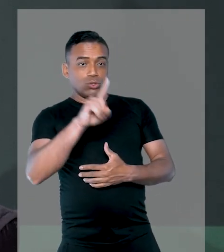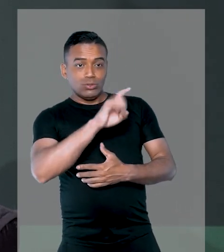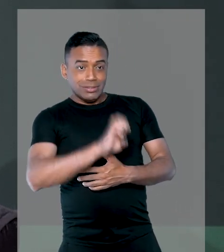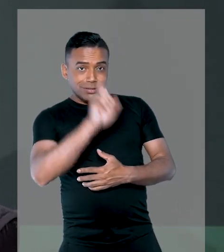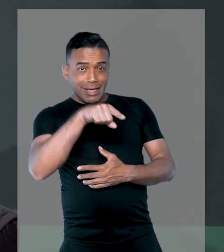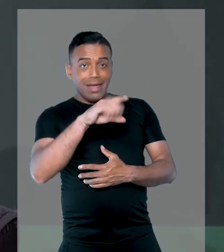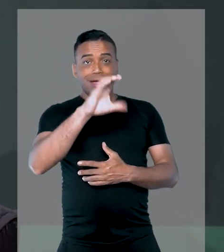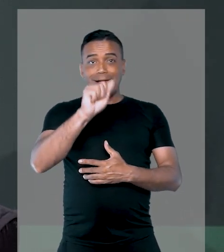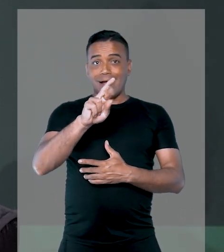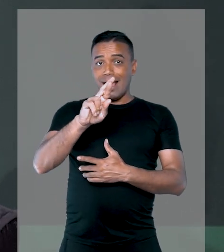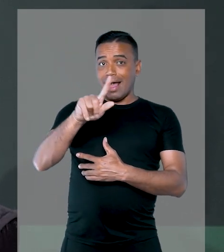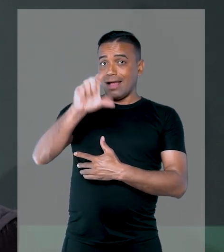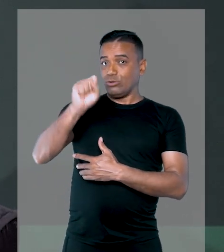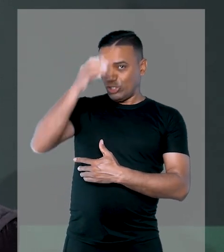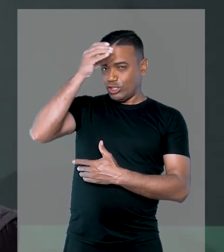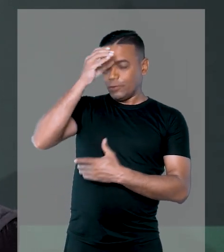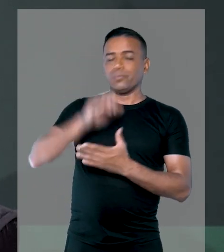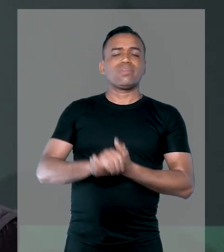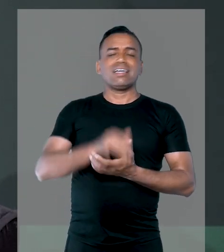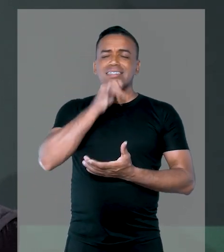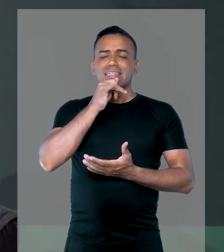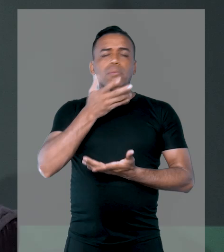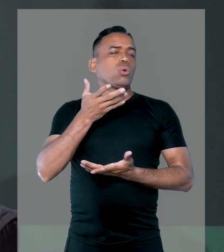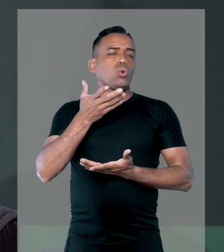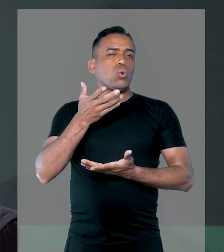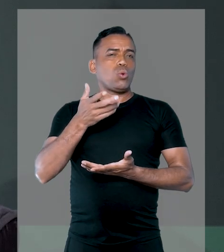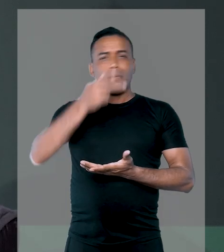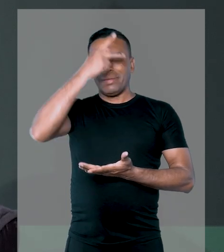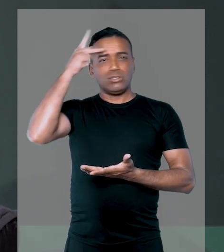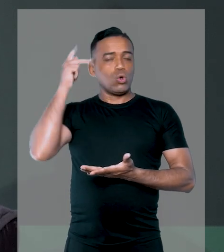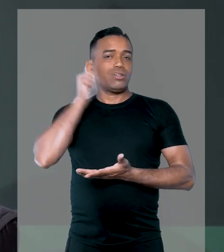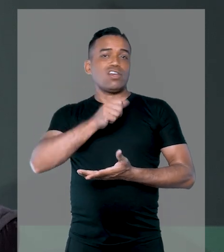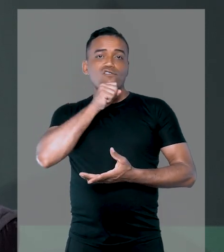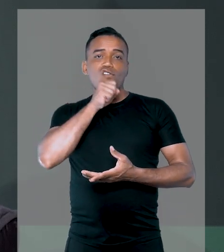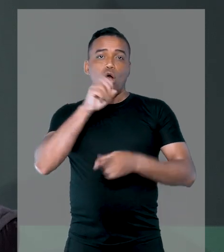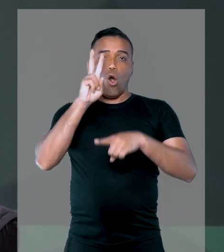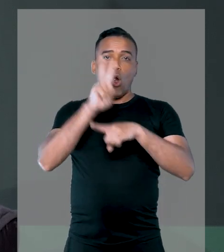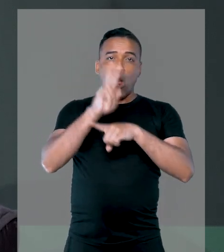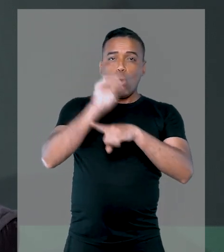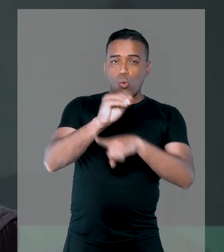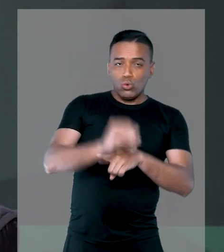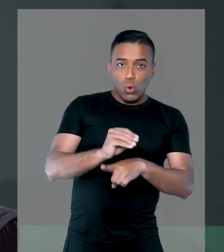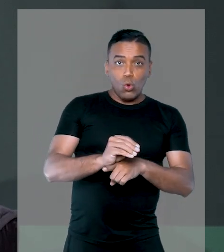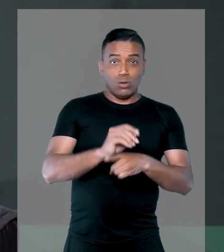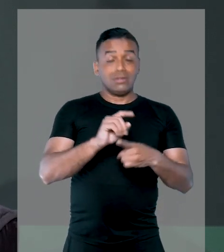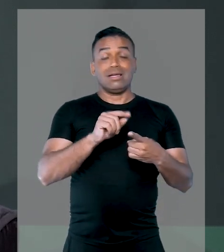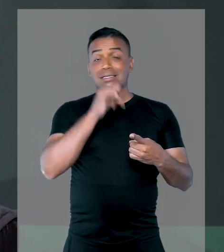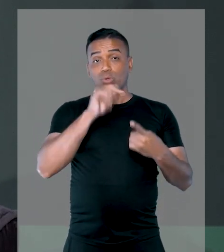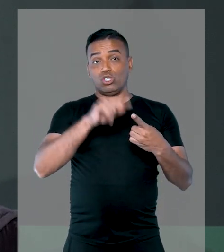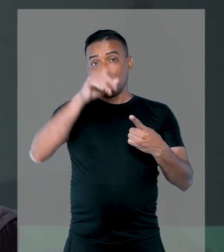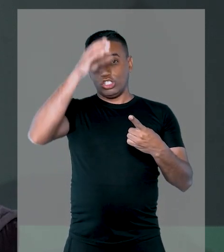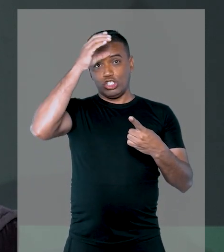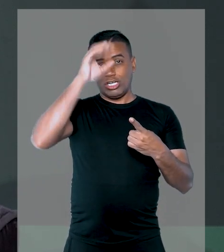das pacientes da minha avó, eu falei de 2 que eu tive contato, que foram minha tia Geralda, que foi com ela